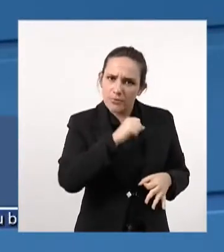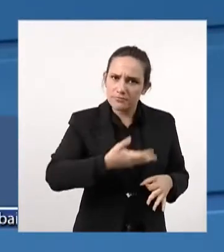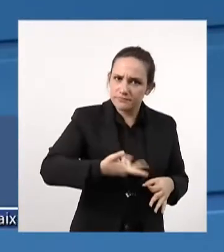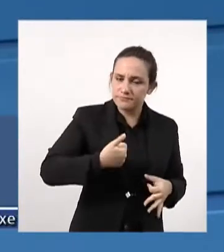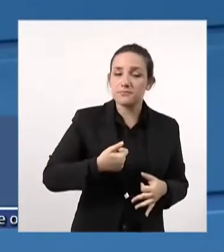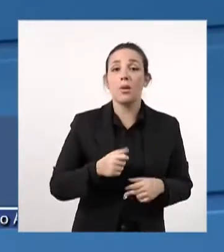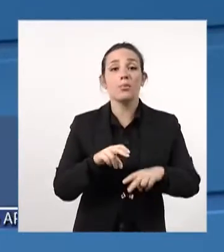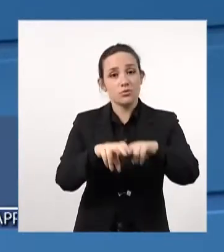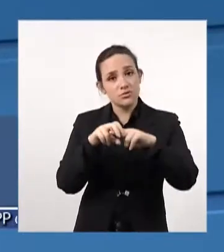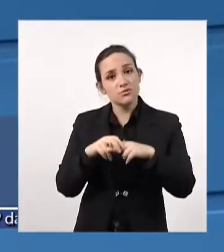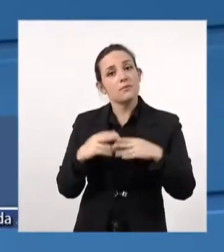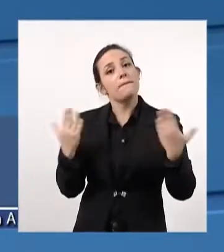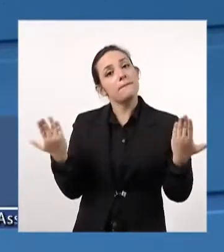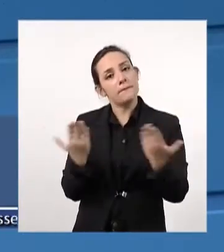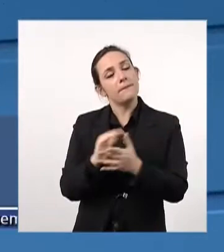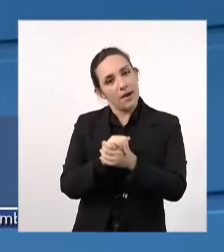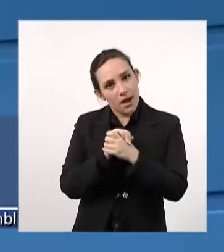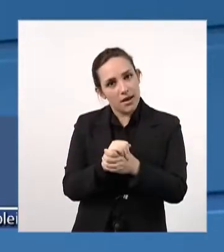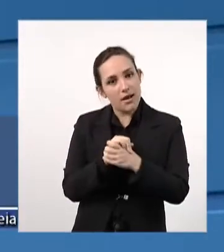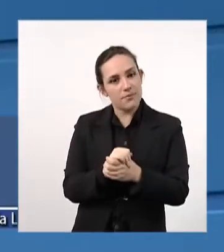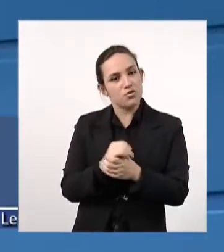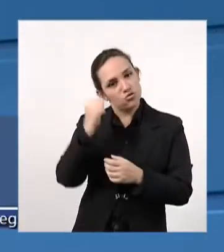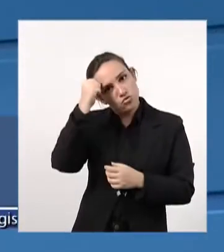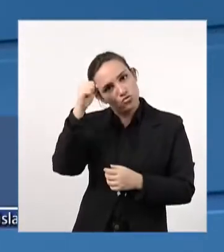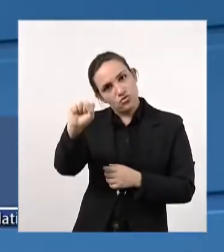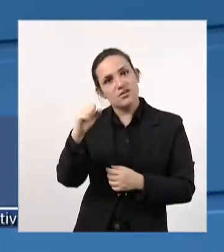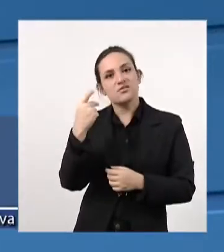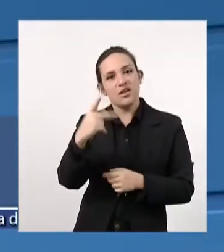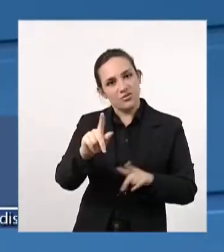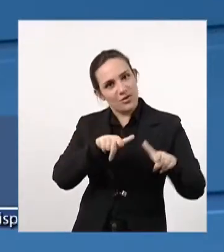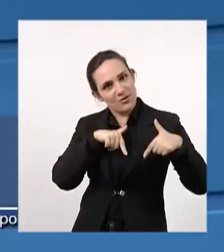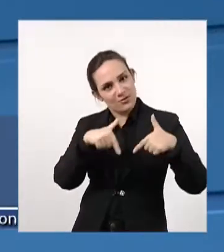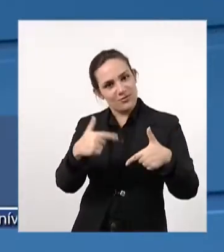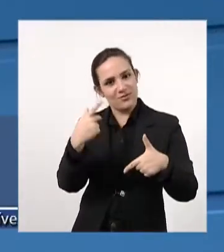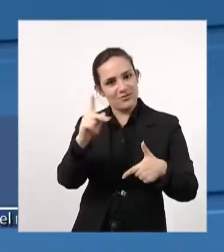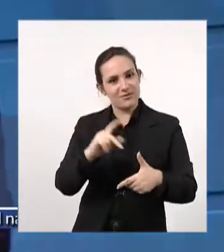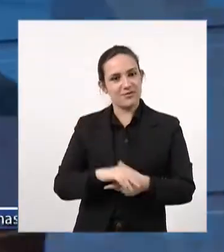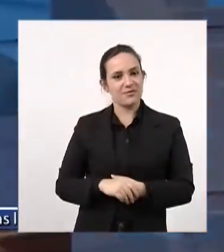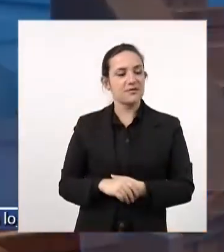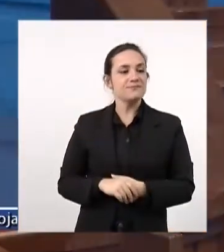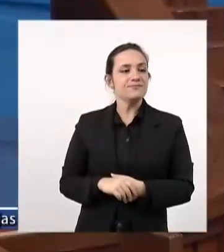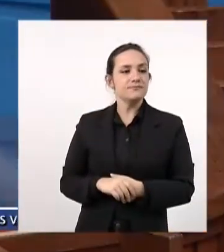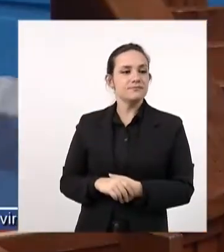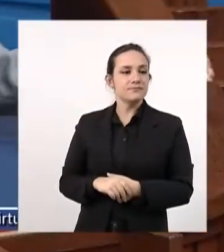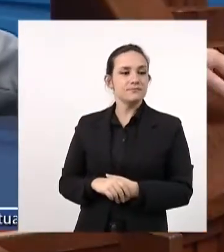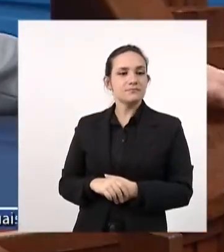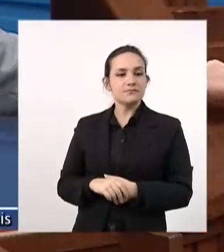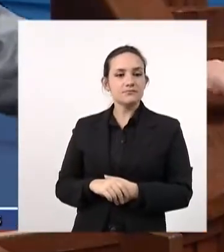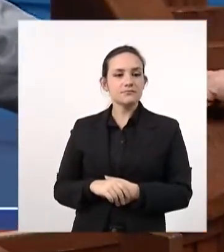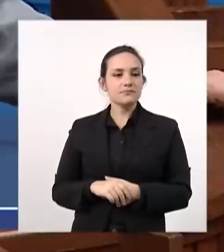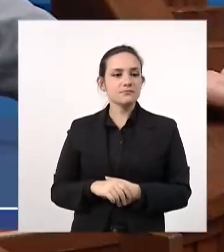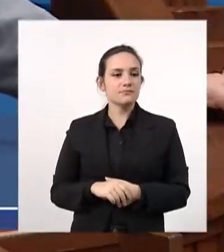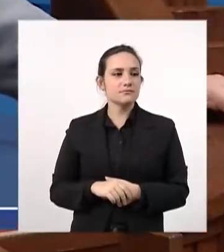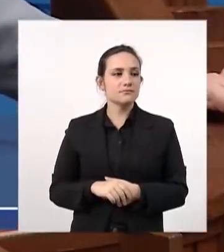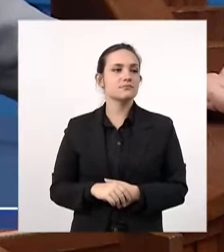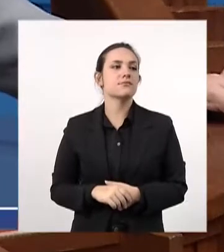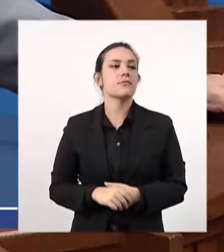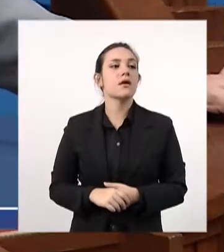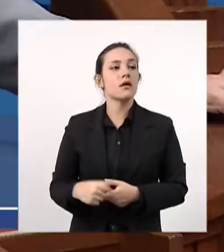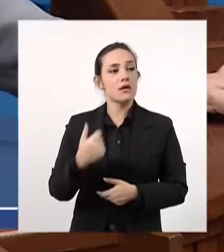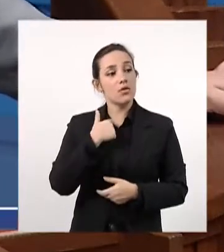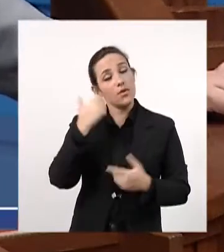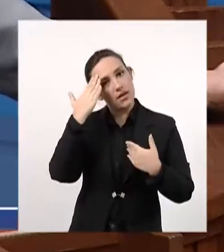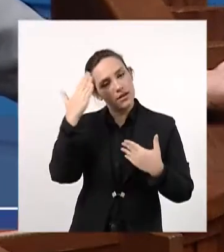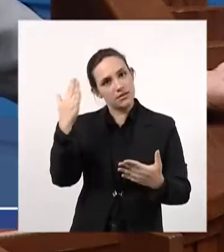rapidez. Então, parabéns, sucesso nas próximas empreitadas de Vossa Excelência. Eu agradeço, deputado